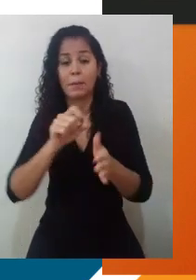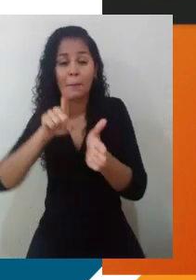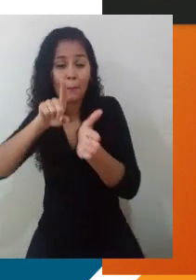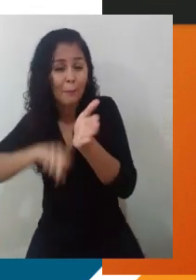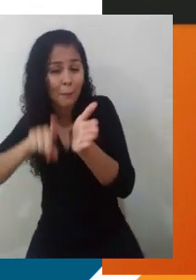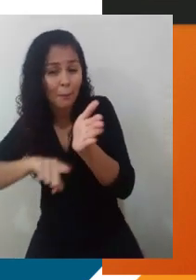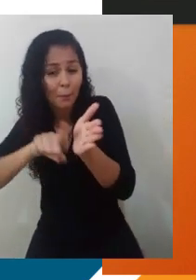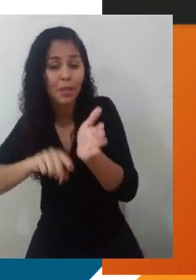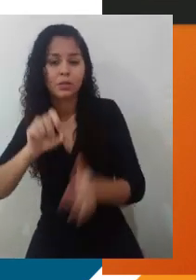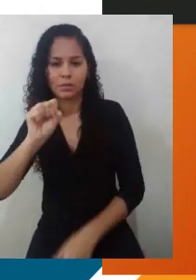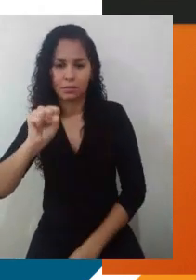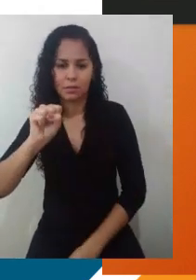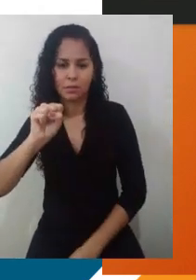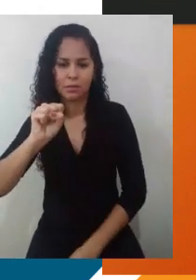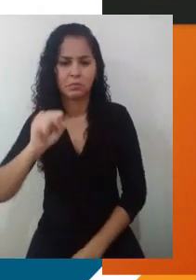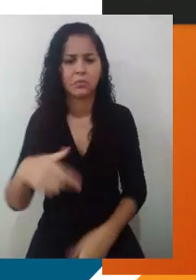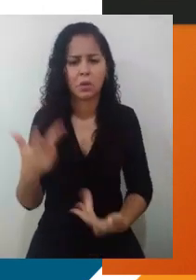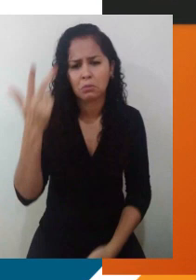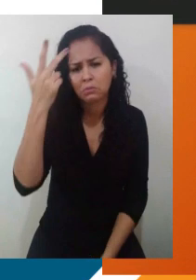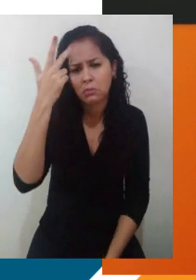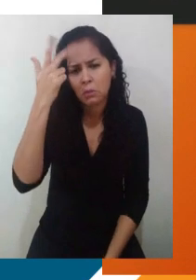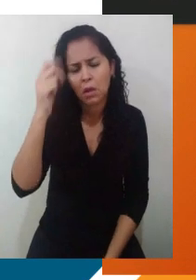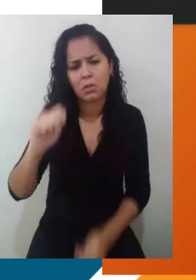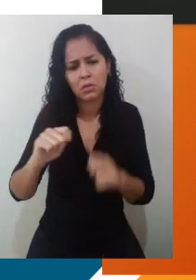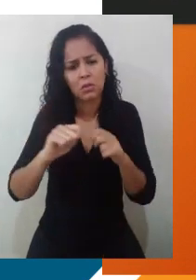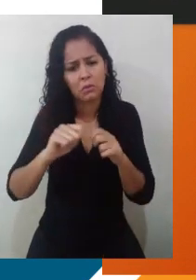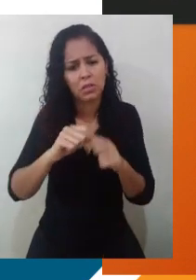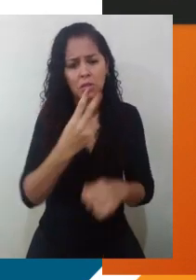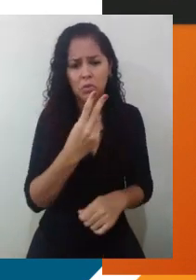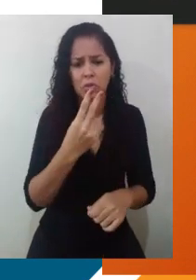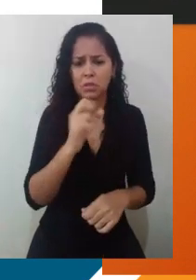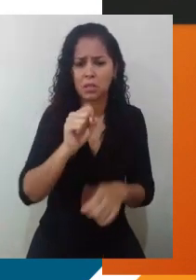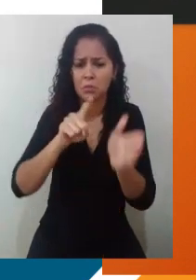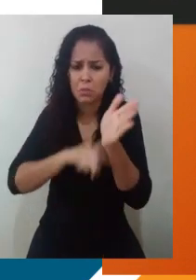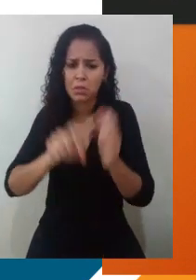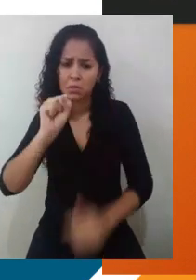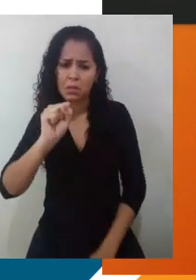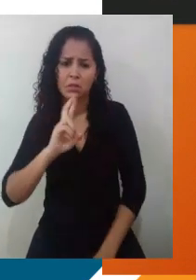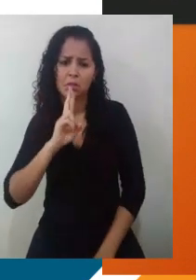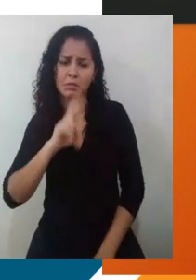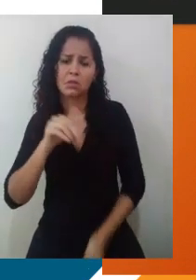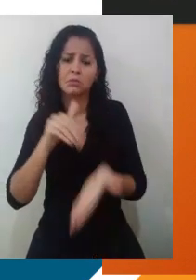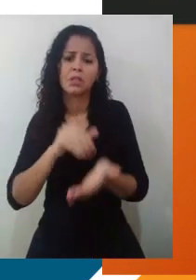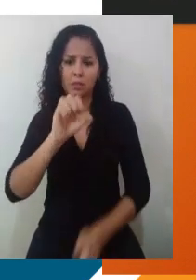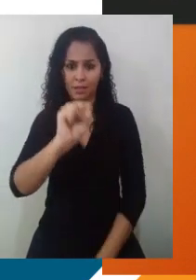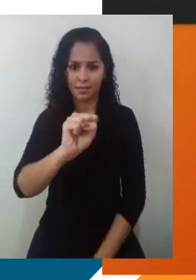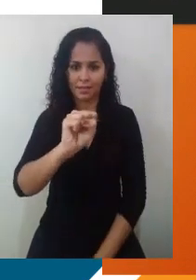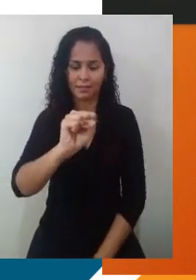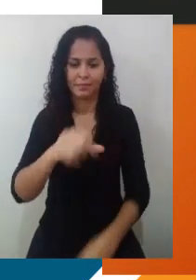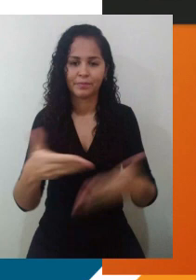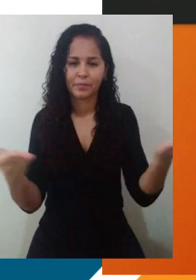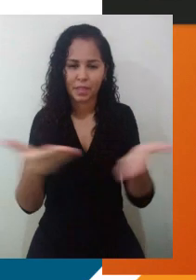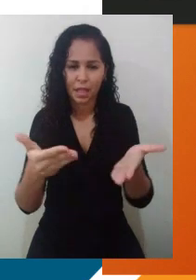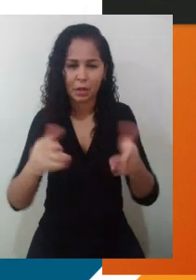e um segundo bloco, que corresponde a S. Naturalmente, se você está fazendo 2S menos S, o resultado final corresponde a